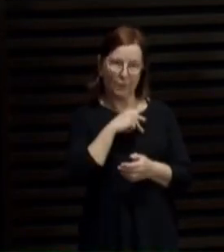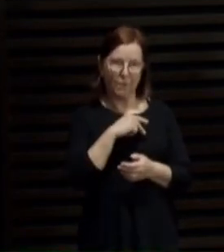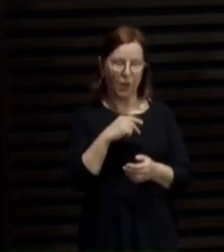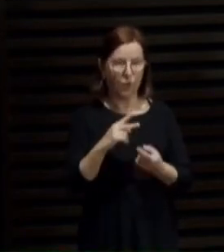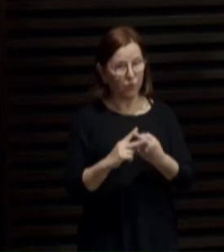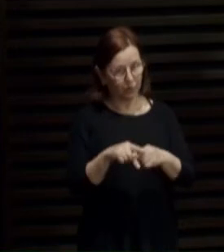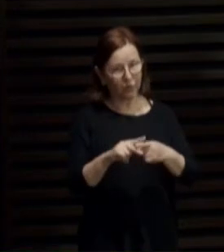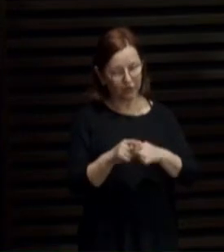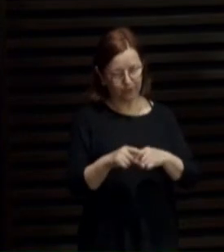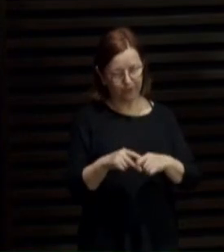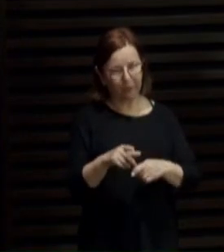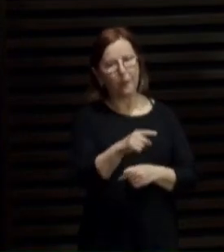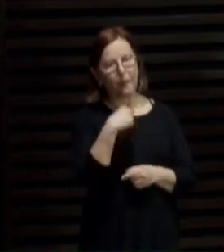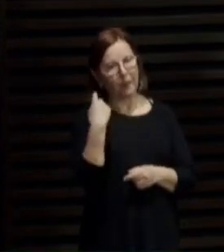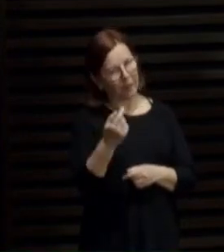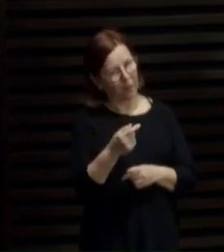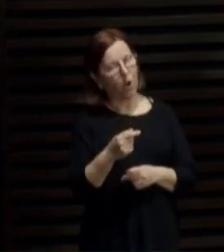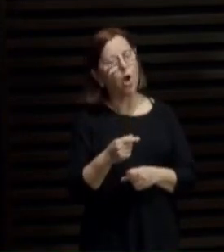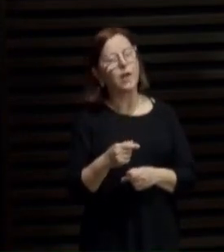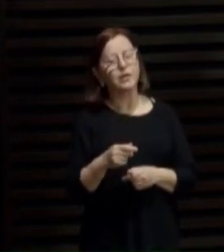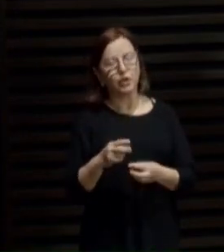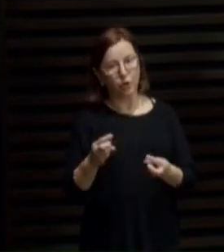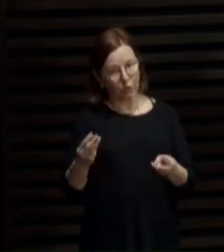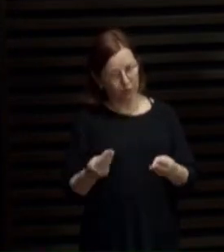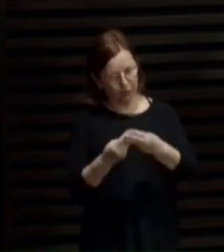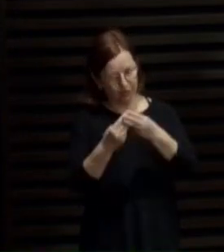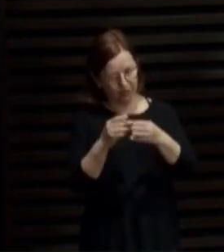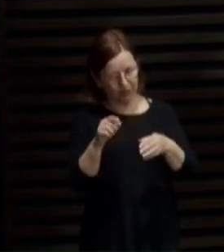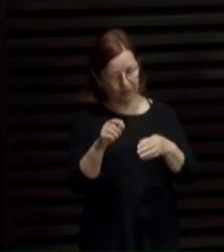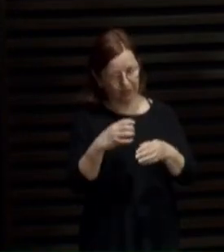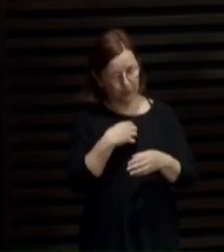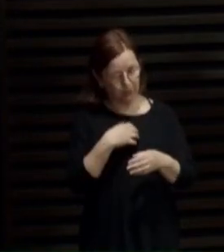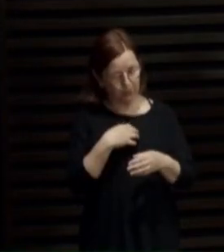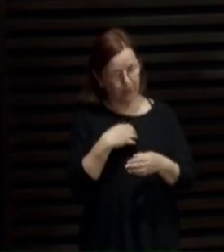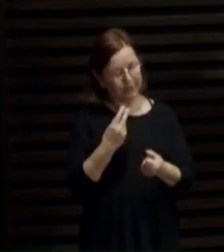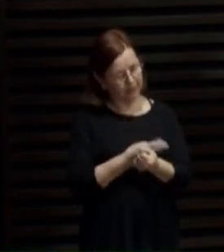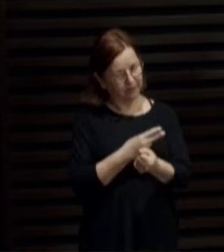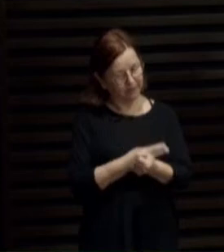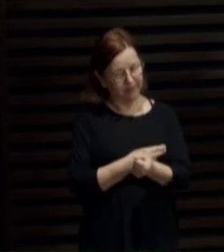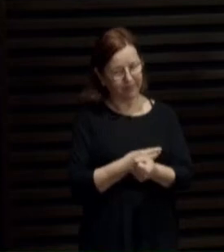agindo de maneira equivocada. Chamou a atenção dele na presença de todos.